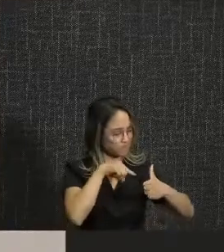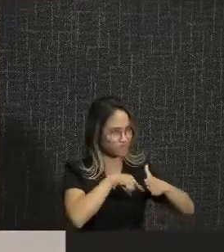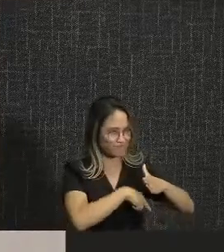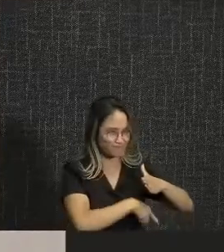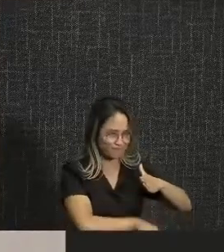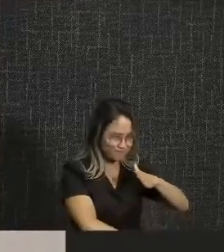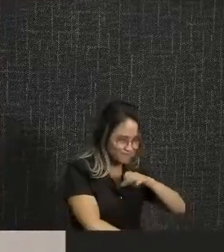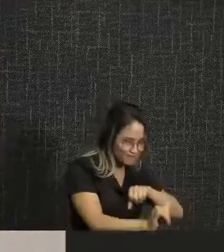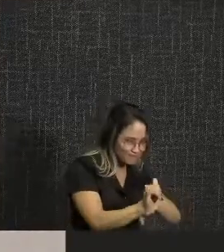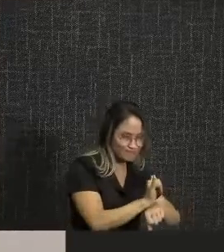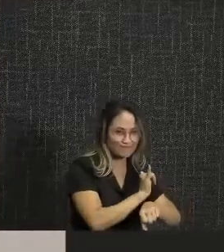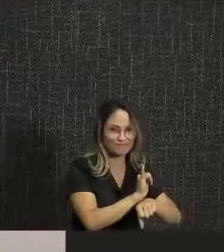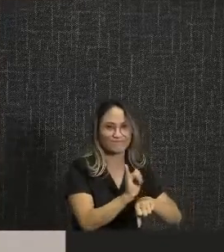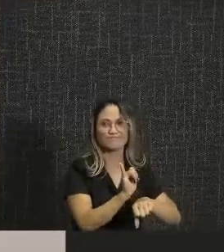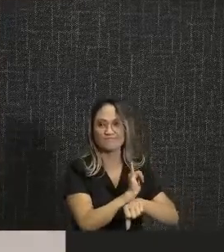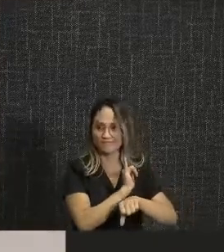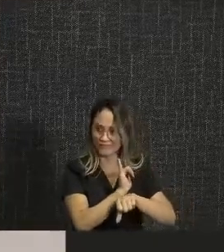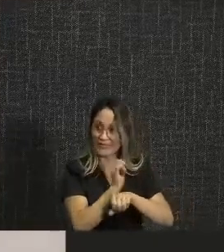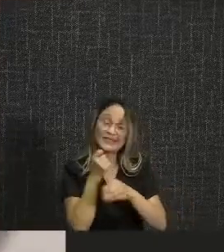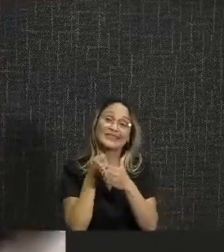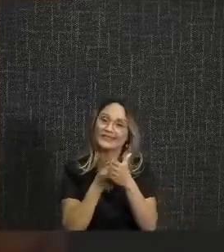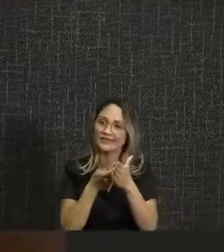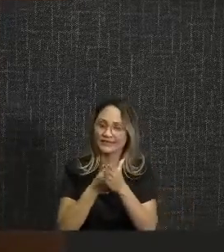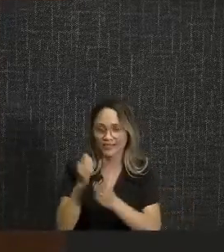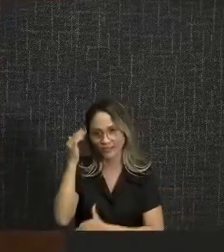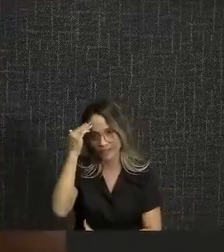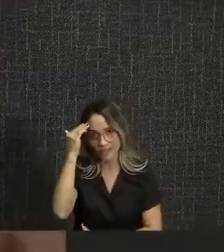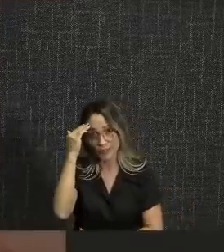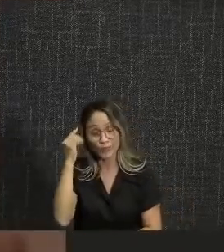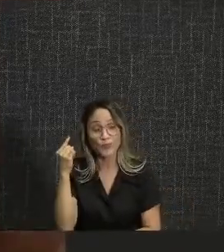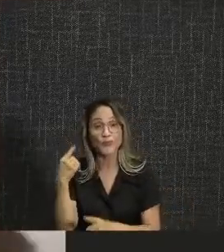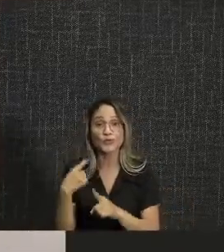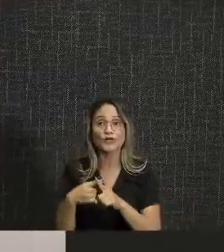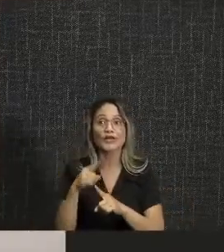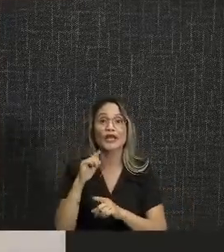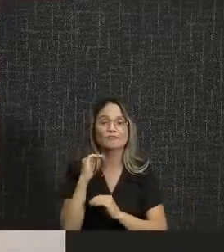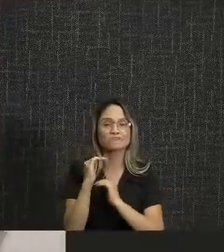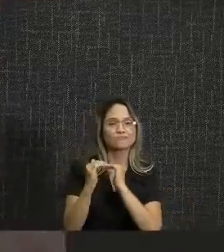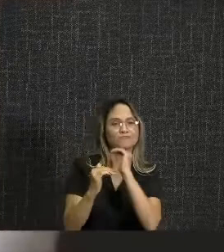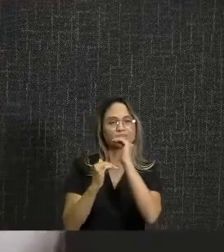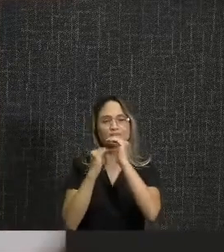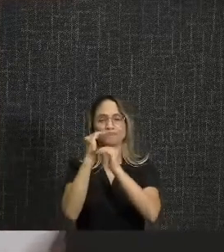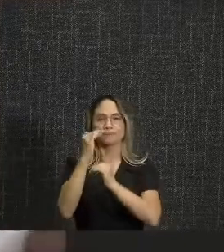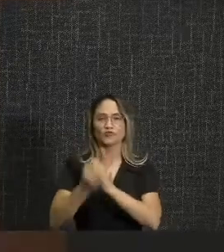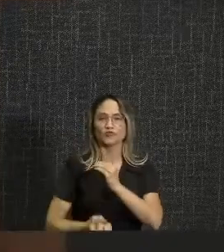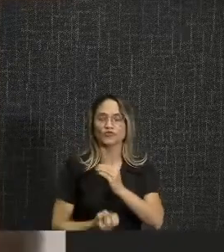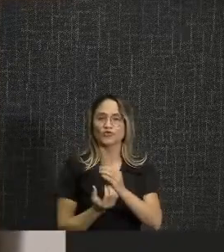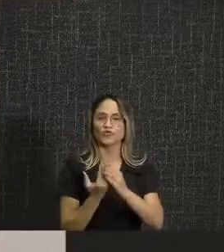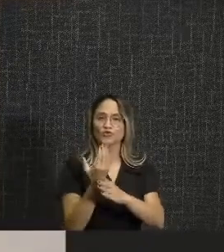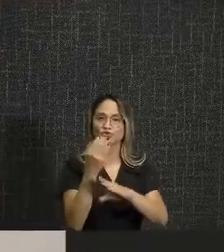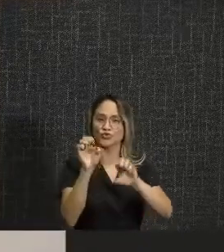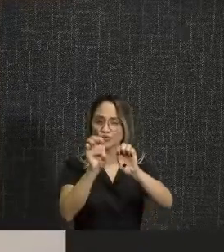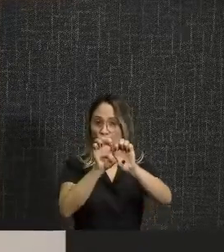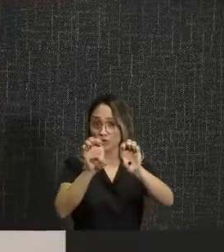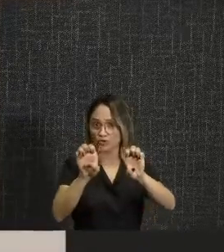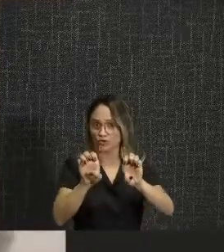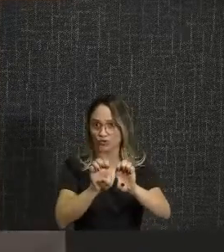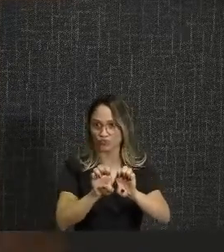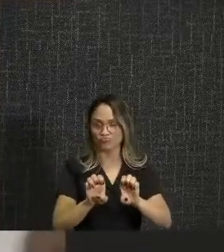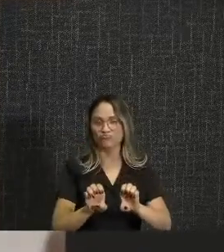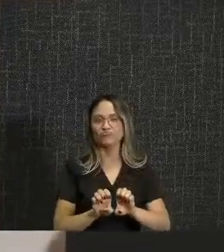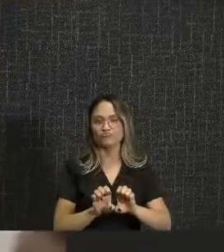tentar entender qual que é o processo que gera aquela estrutura e aquela trajetória de custos,